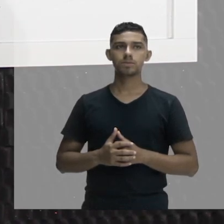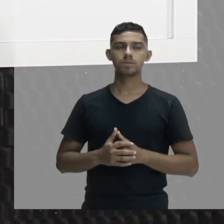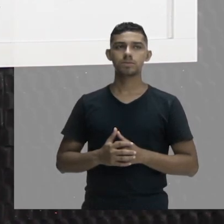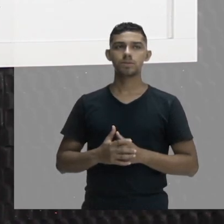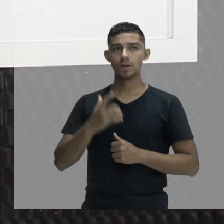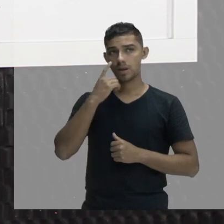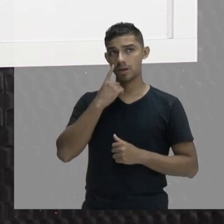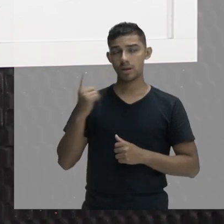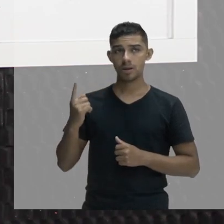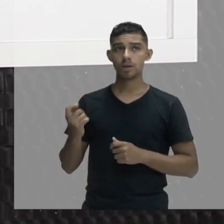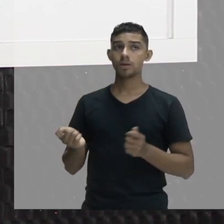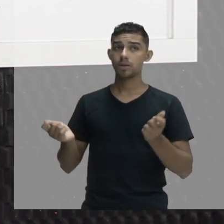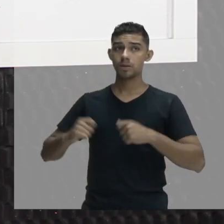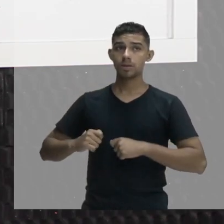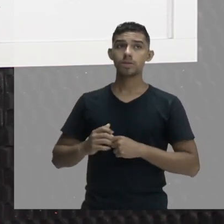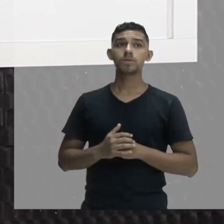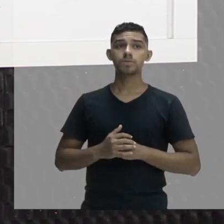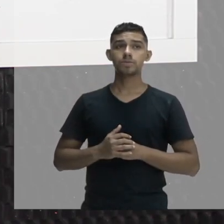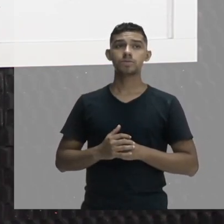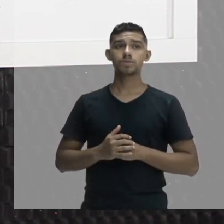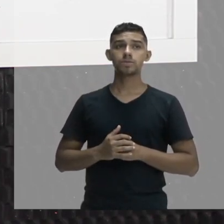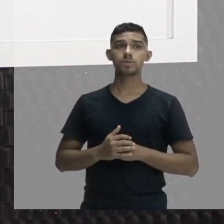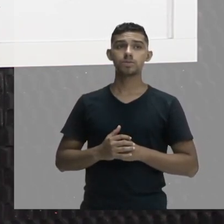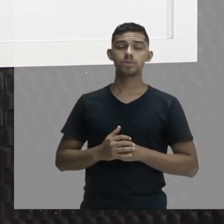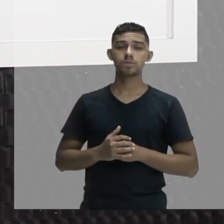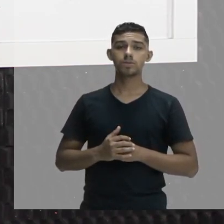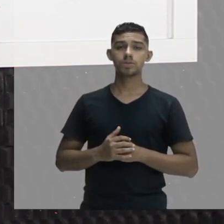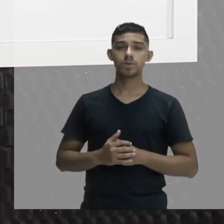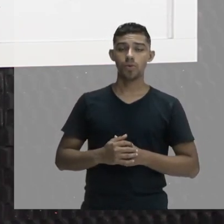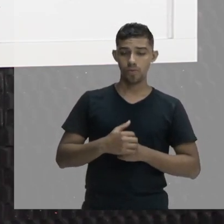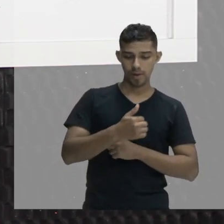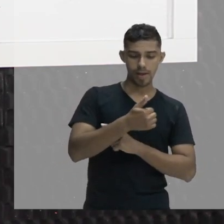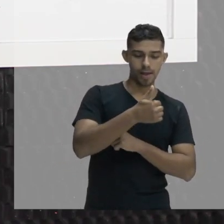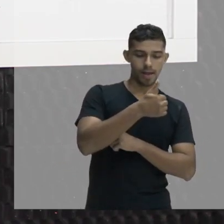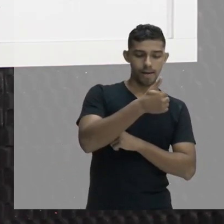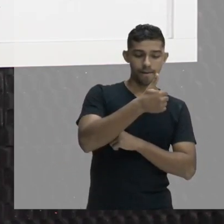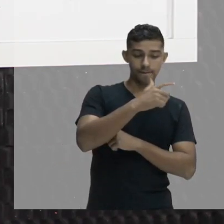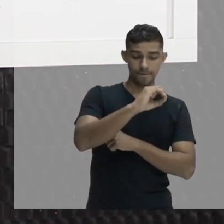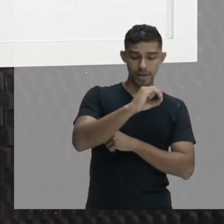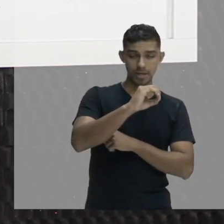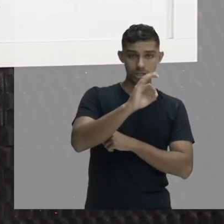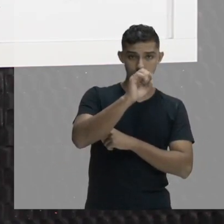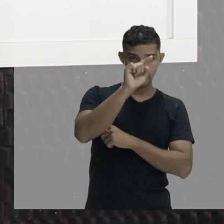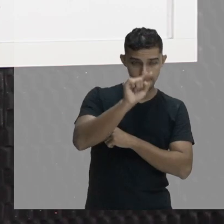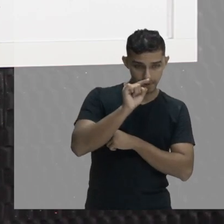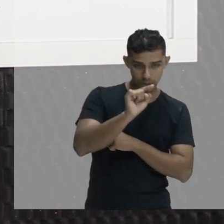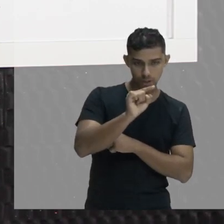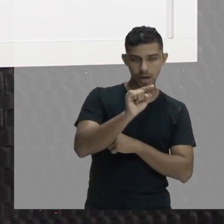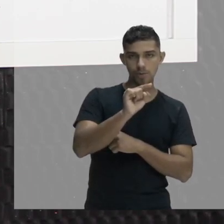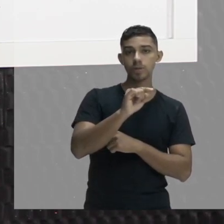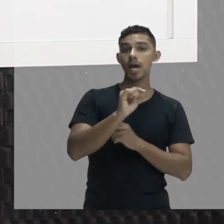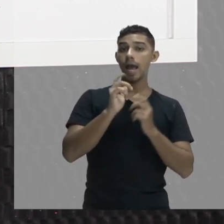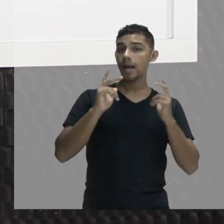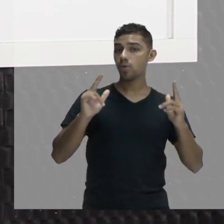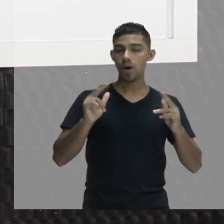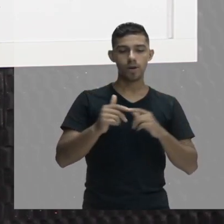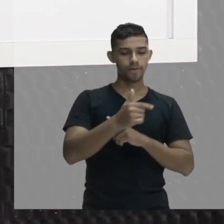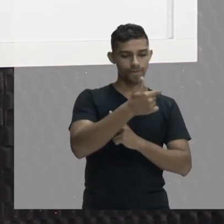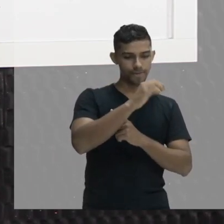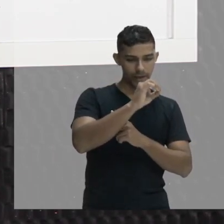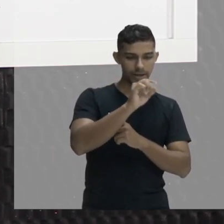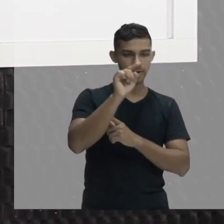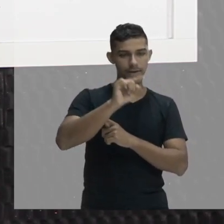17 fatorial. E aqui, 17 fatorial. Certo? E aí você pode cortar,